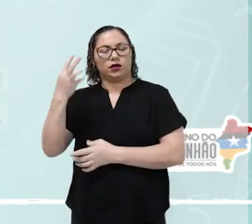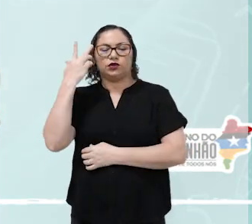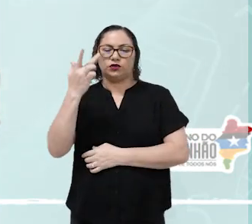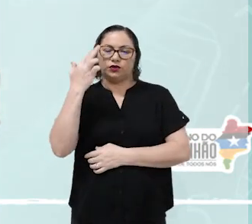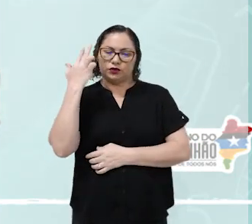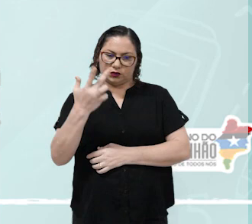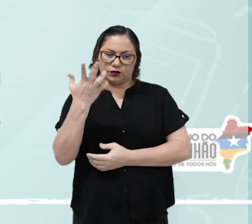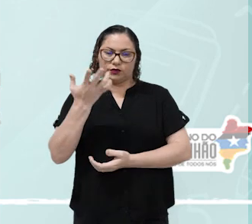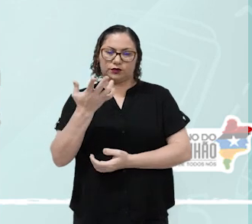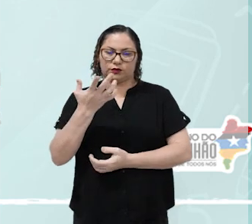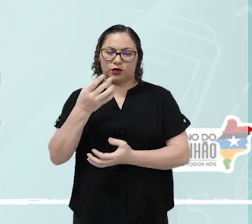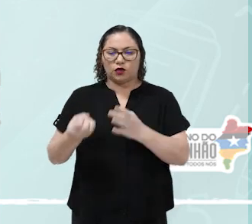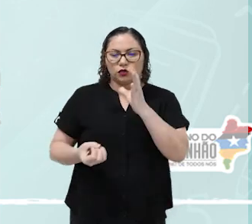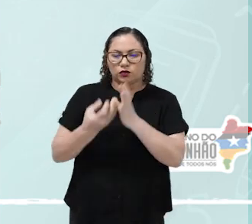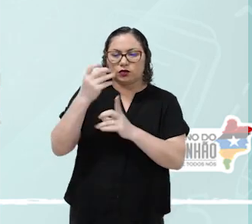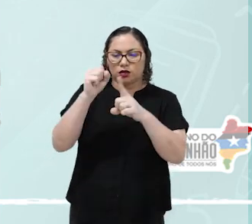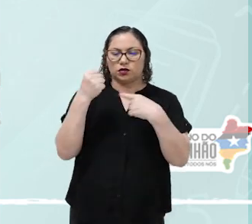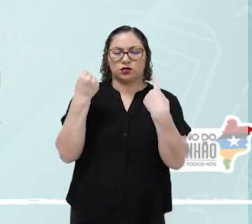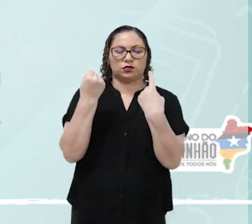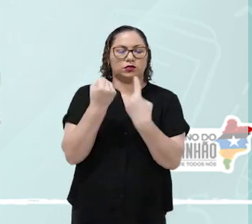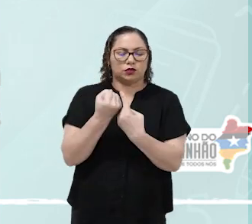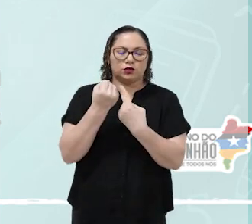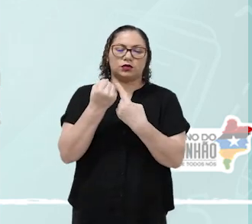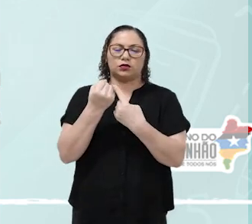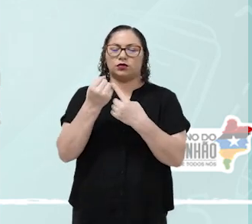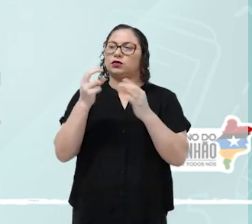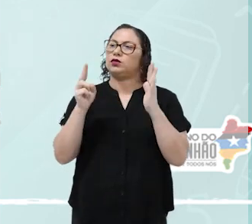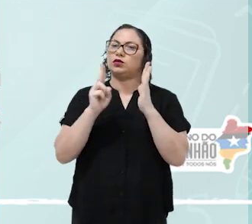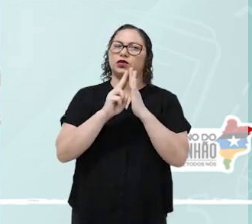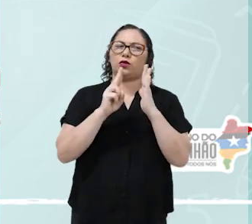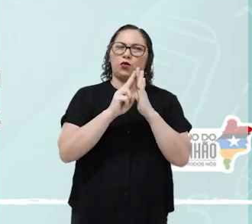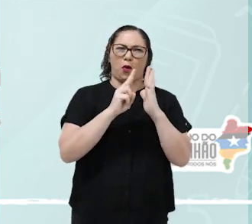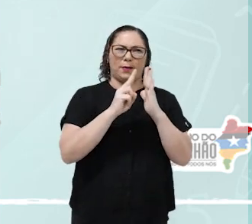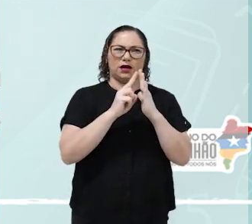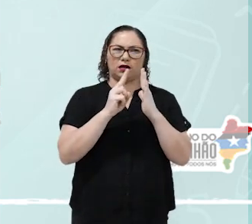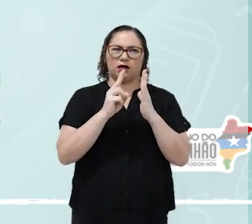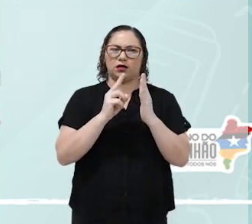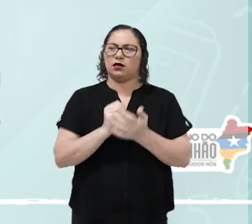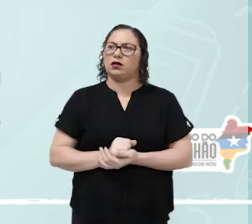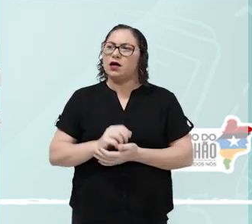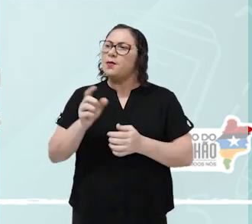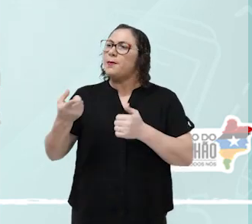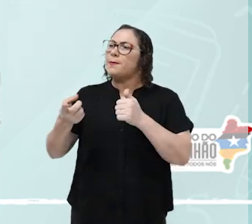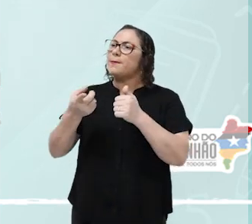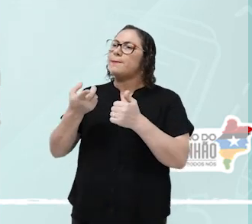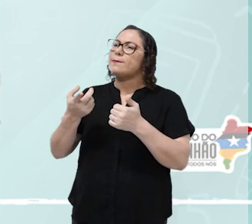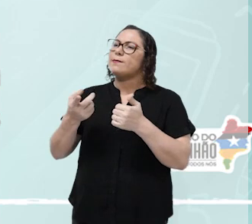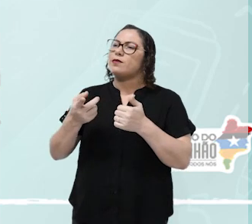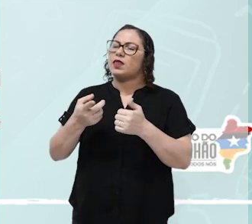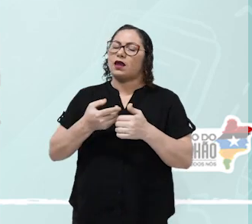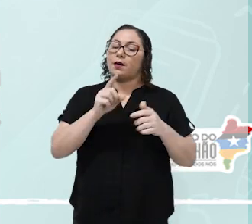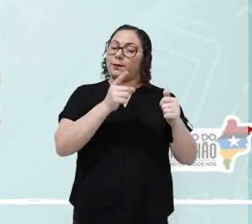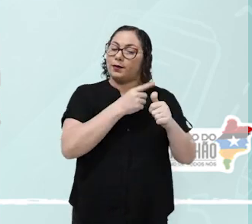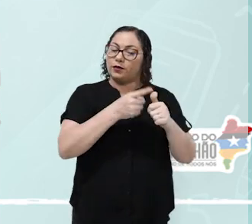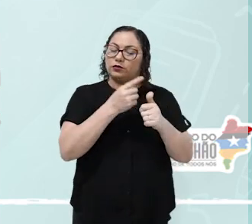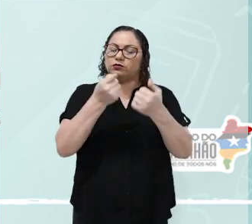da chamada sociologia urbana. Vamos recapitular. Primeiro a gente viu a definição de espaço